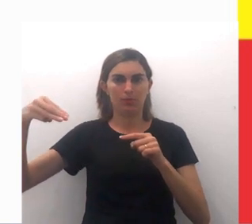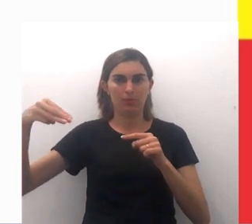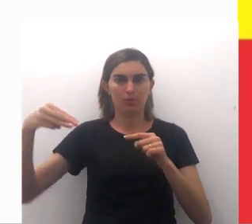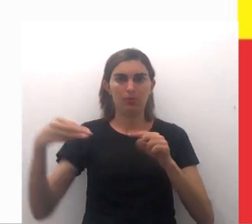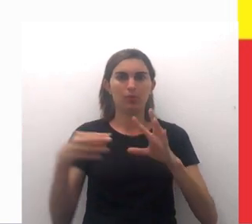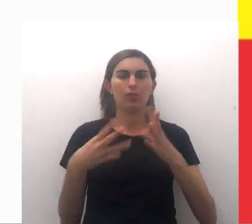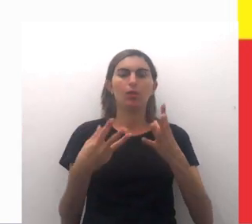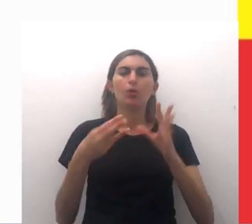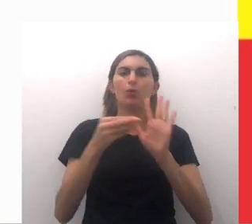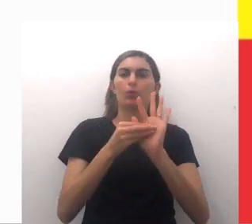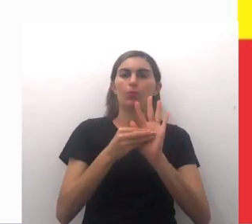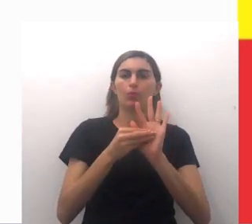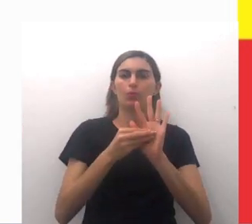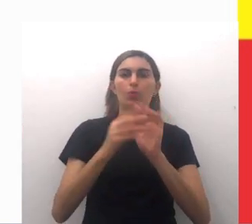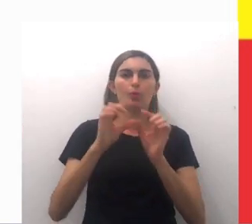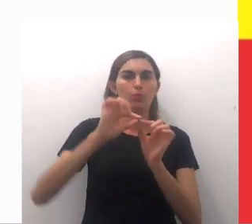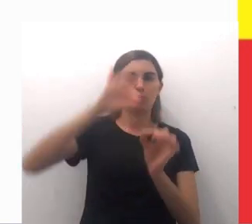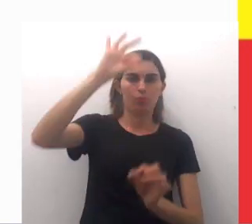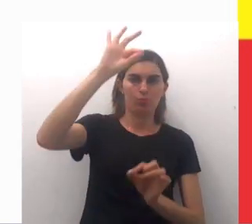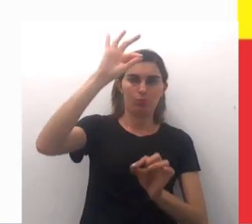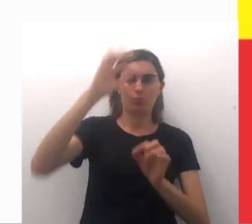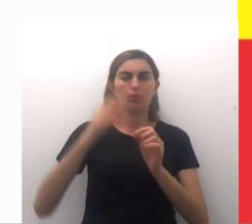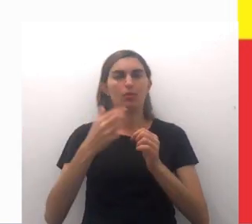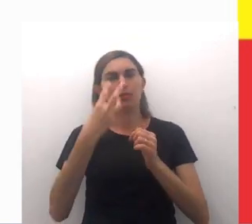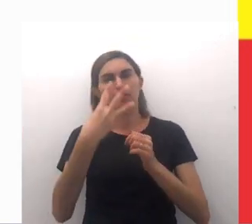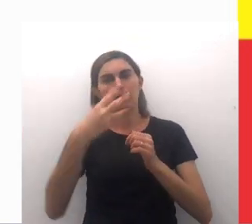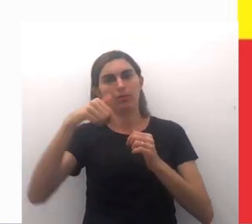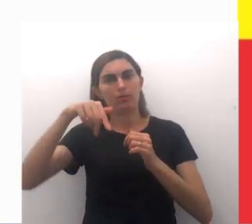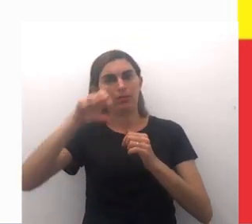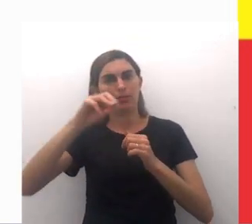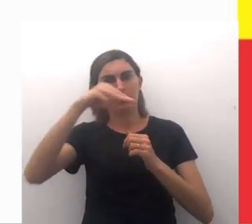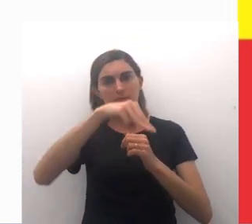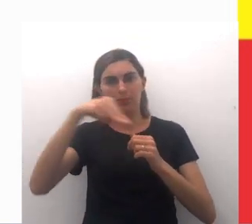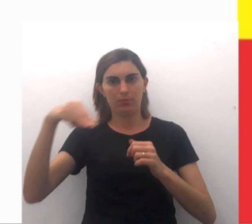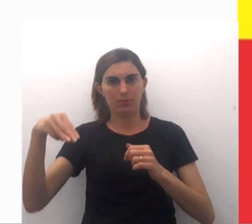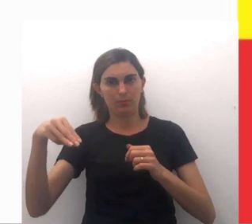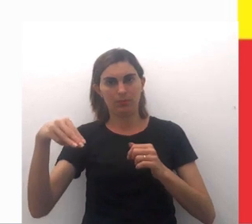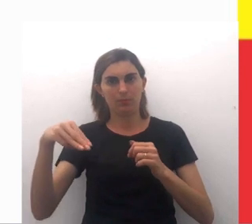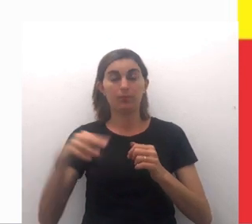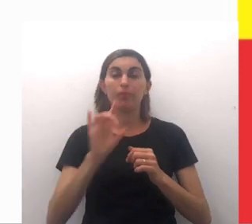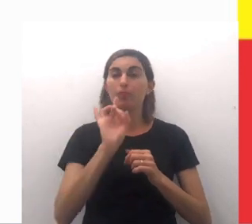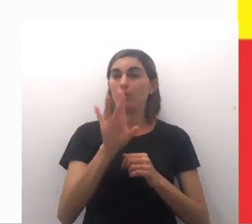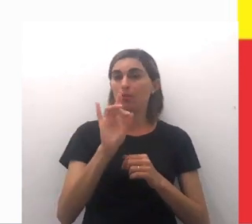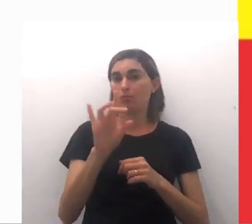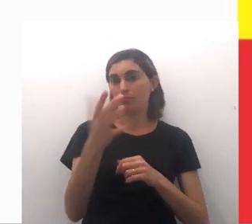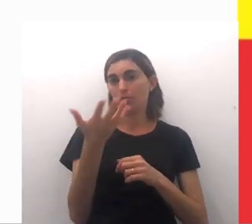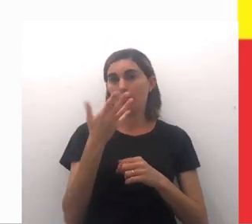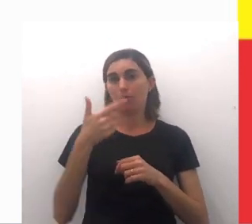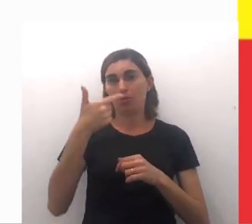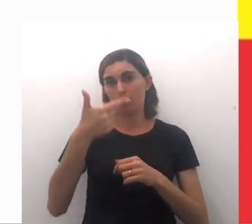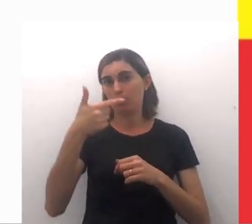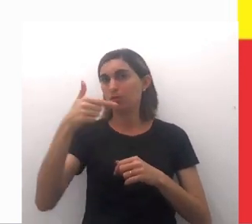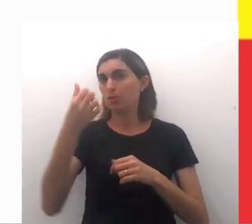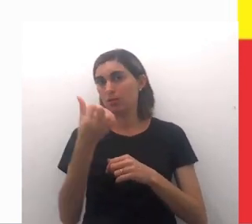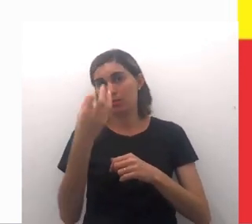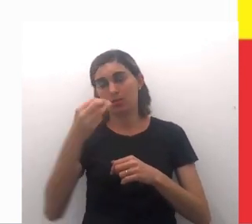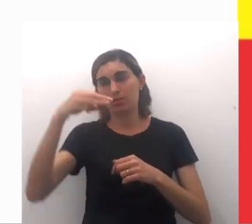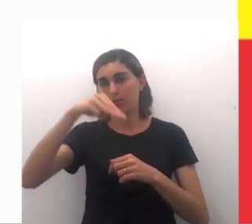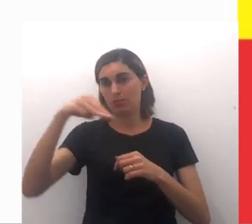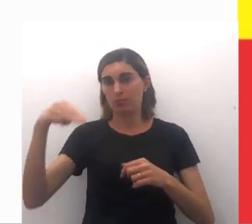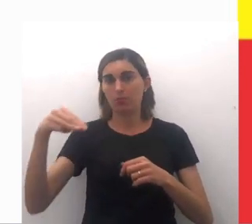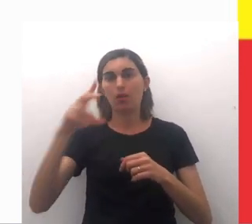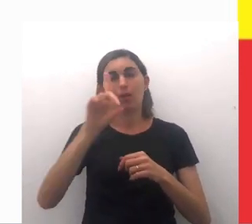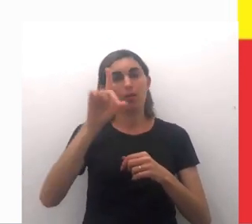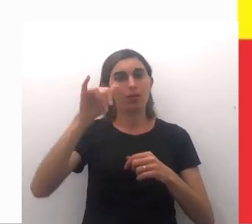que é milímetro. Então, ó, a altura, 370 milímetros. Só que 260